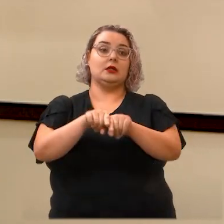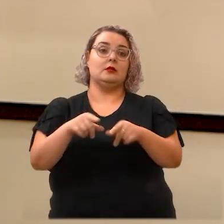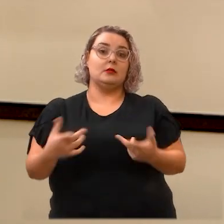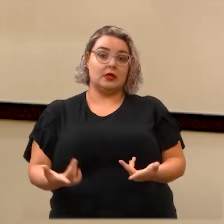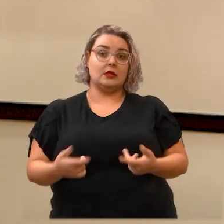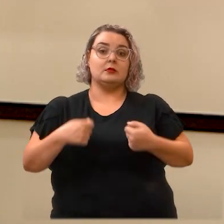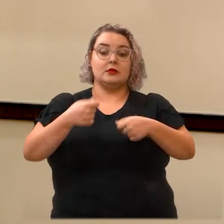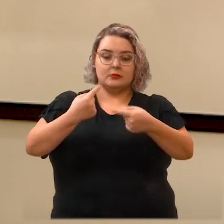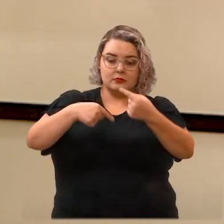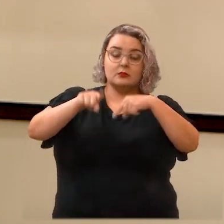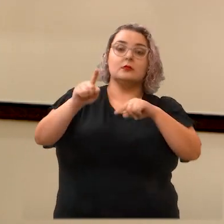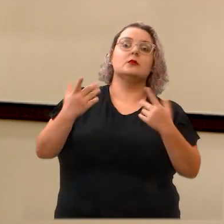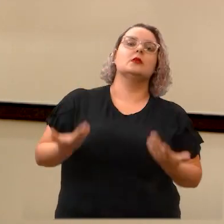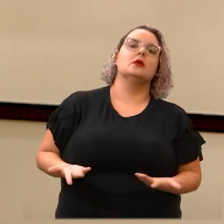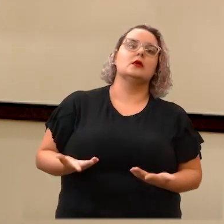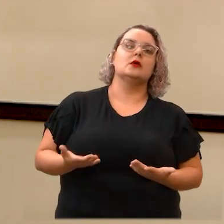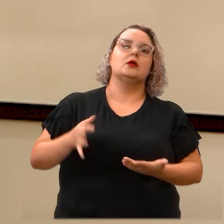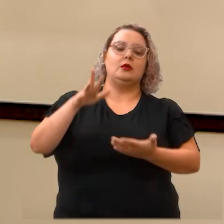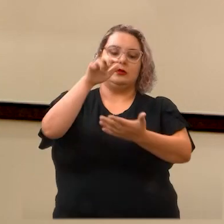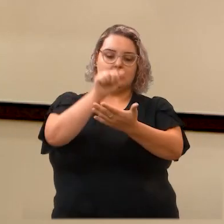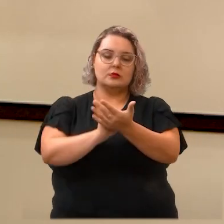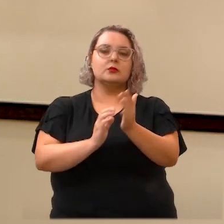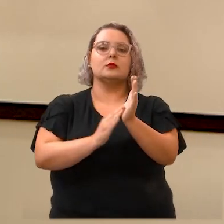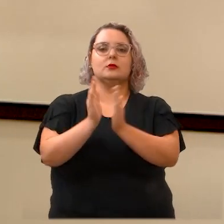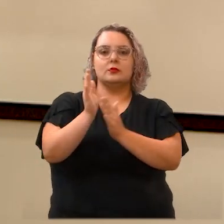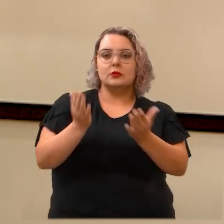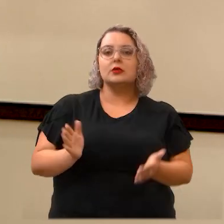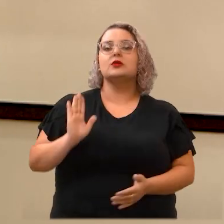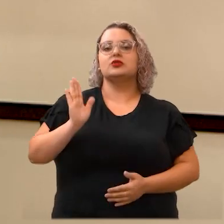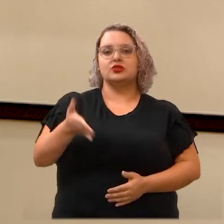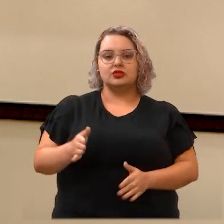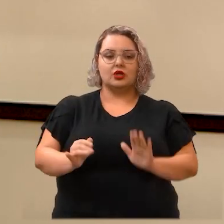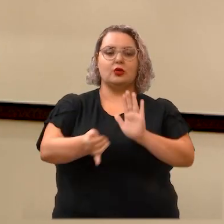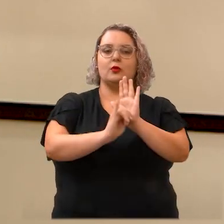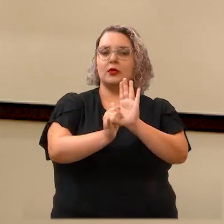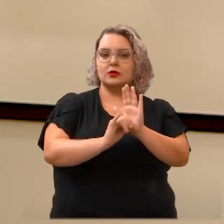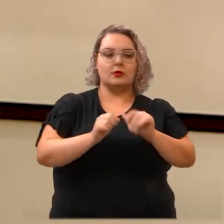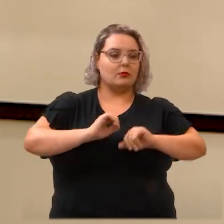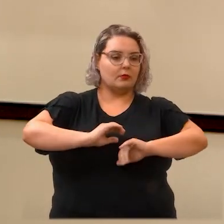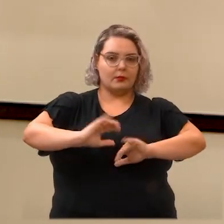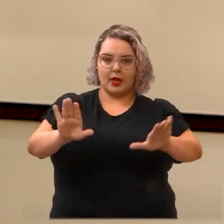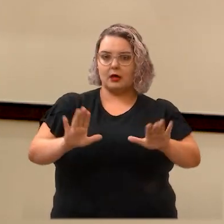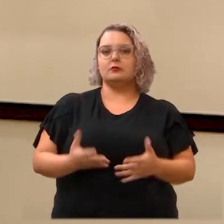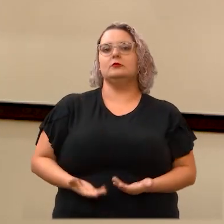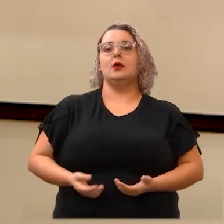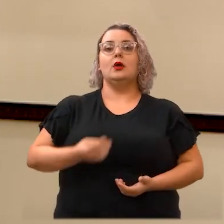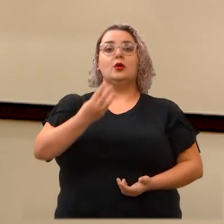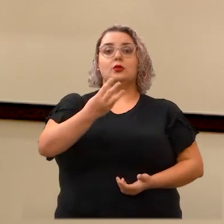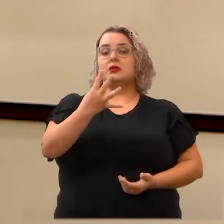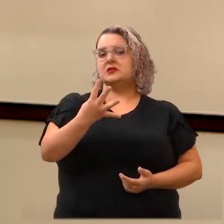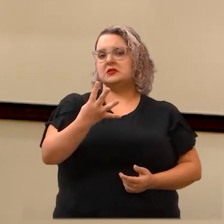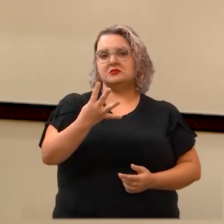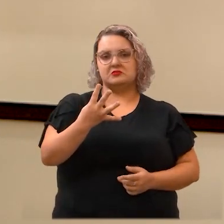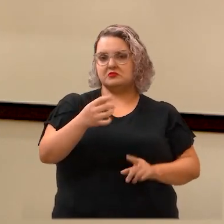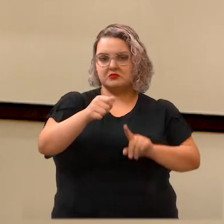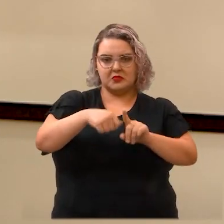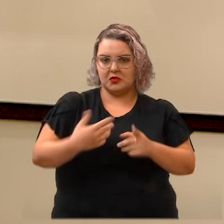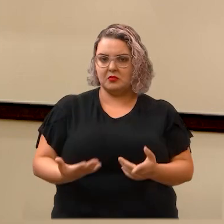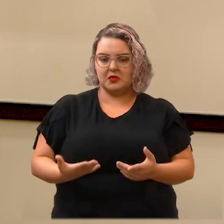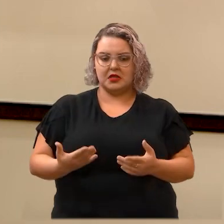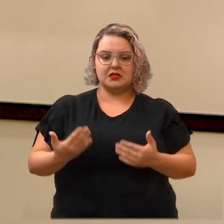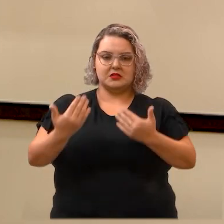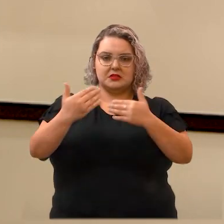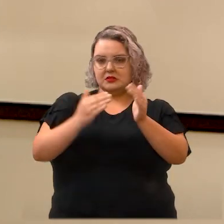também uma coisa que você tem que superar que é assim você se inscreve por um concurso que já tá com edital publicado a prova daqui dois três meses você